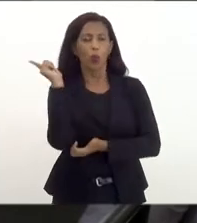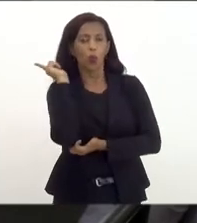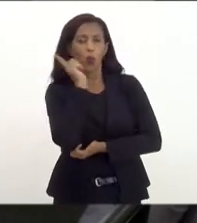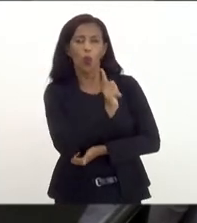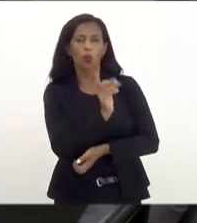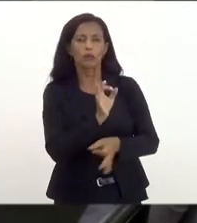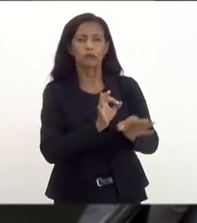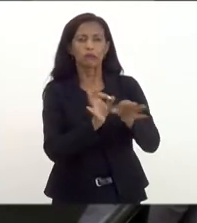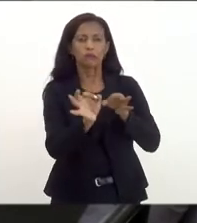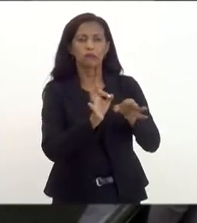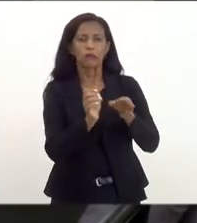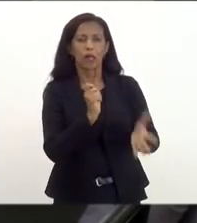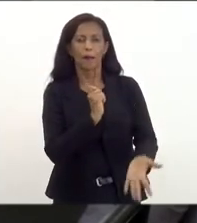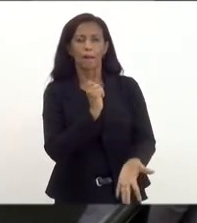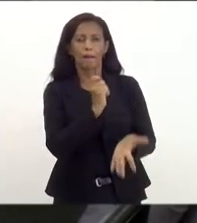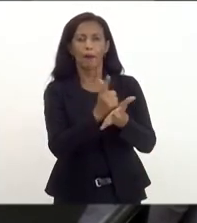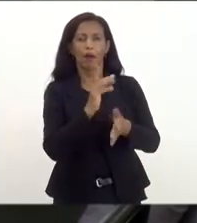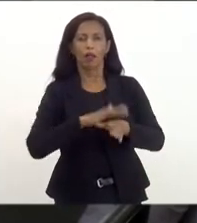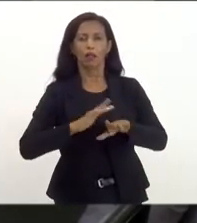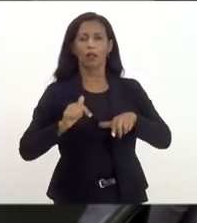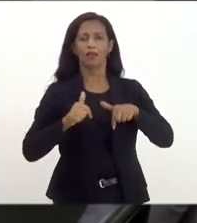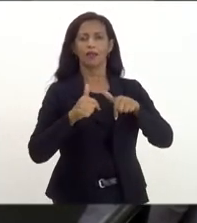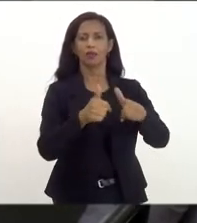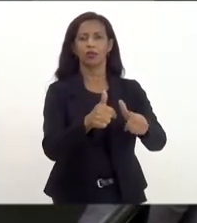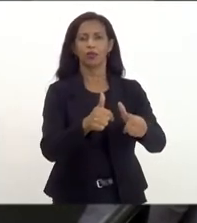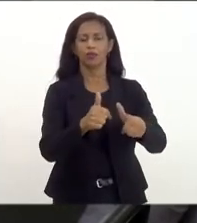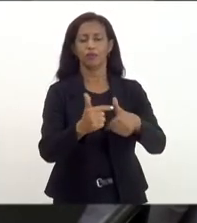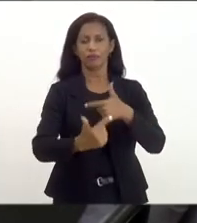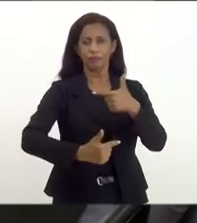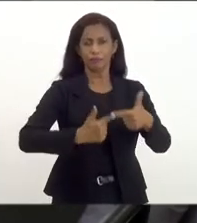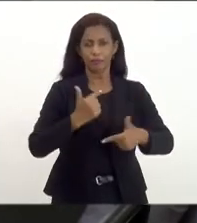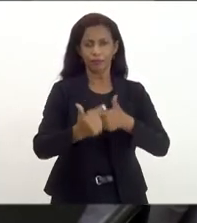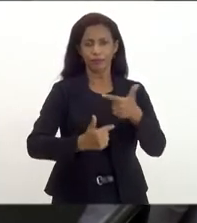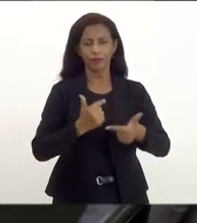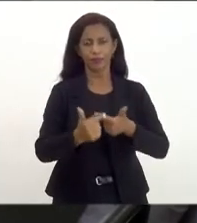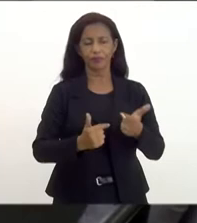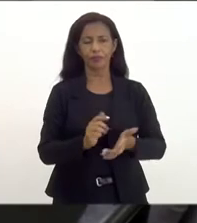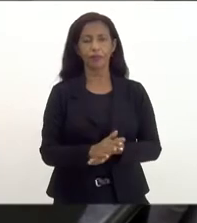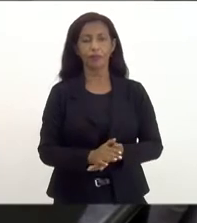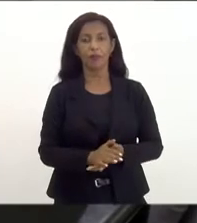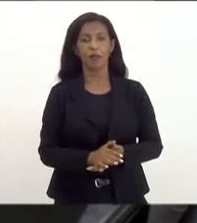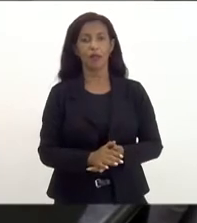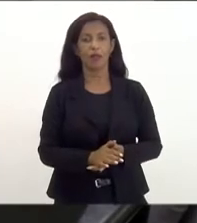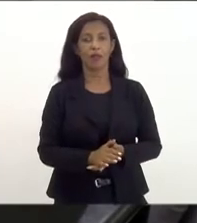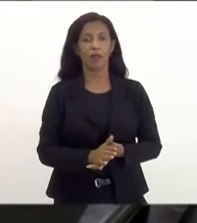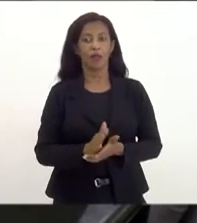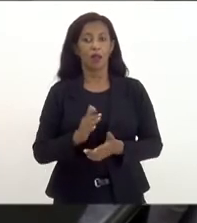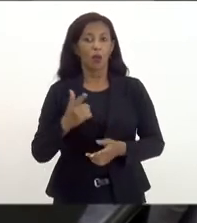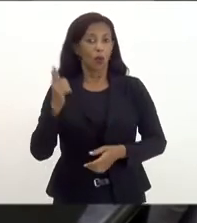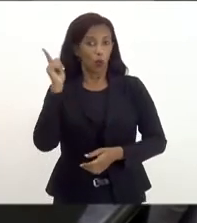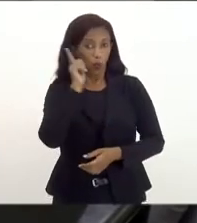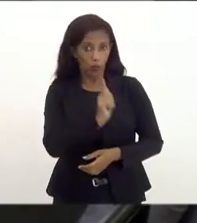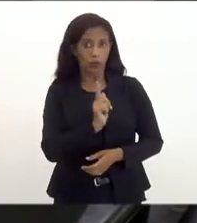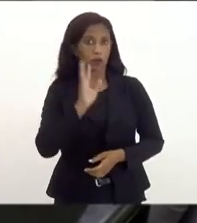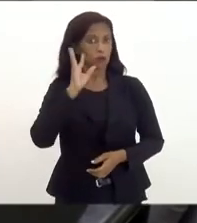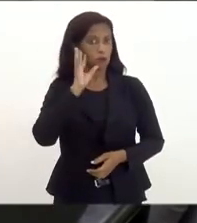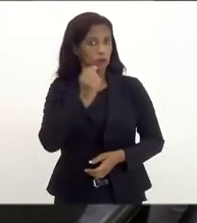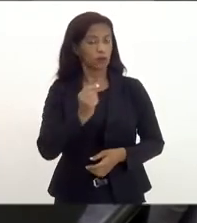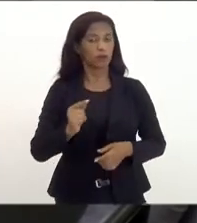a fazer uma dação em pagamento das ações trabalhistas o próprio promover isso e conseguimos